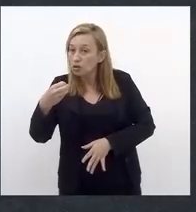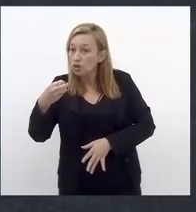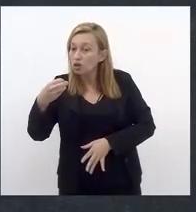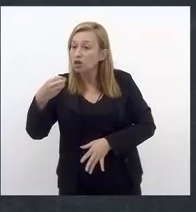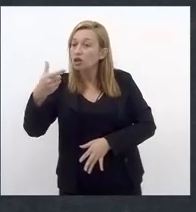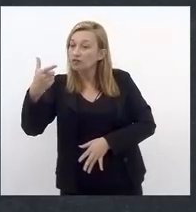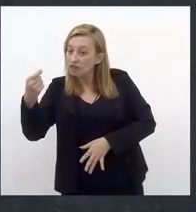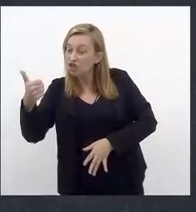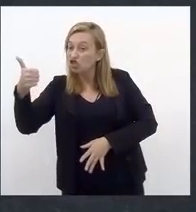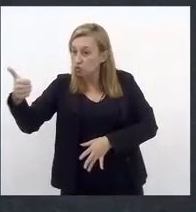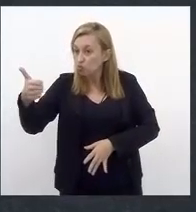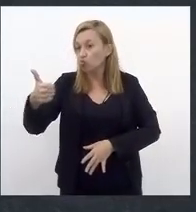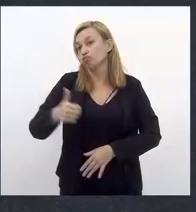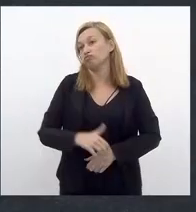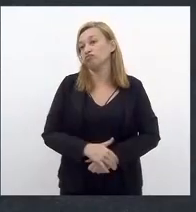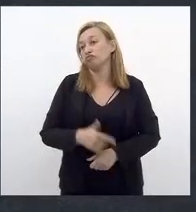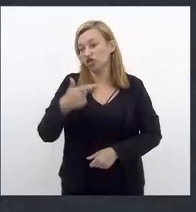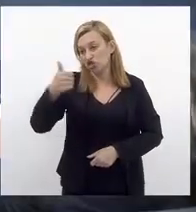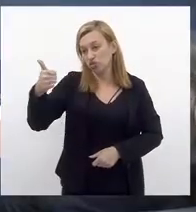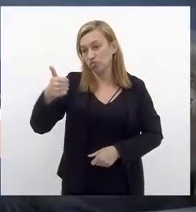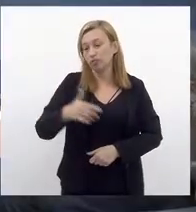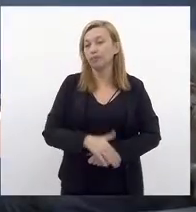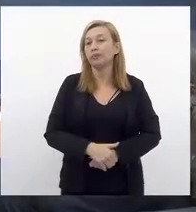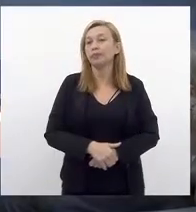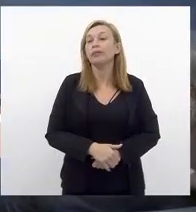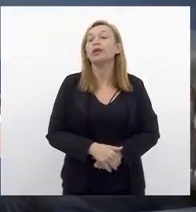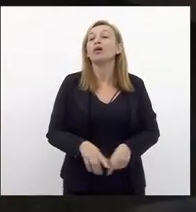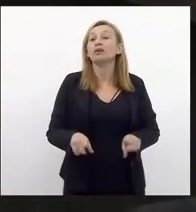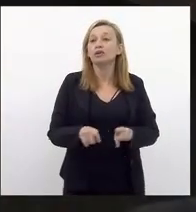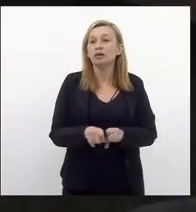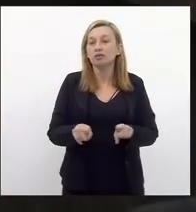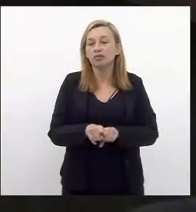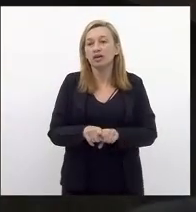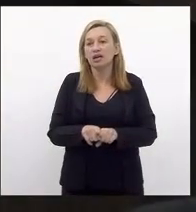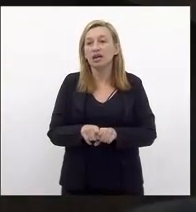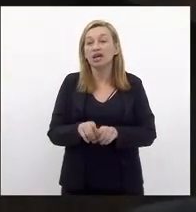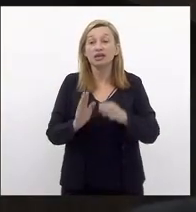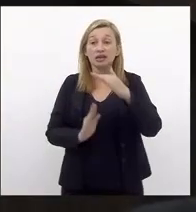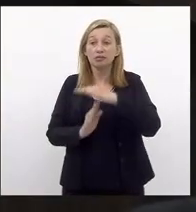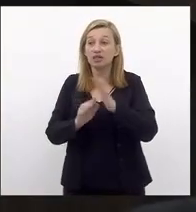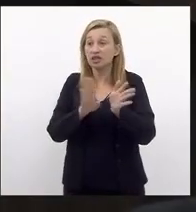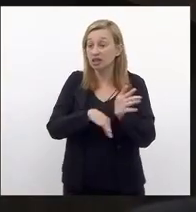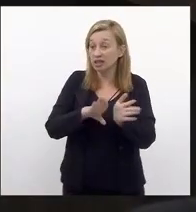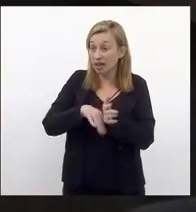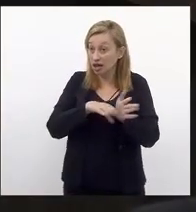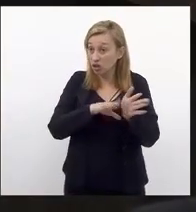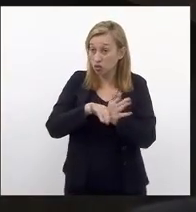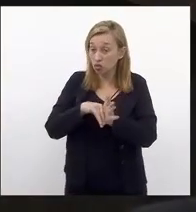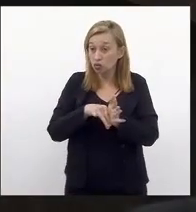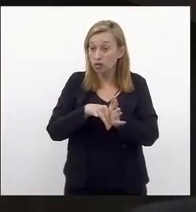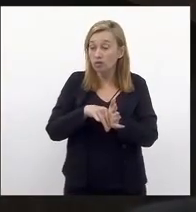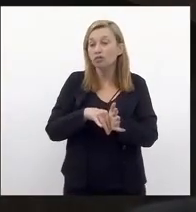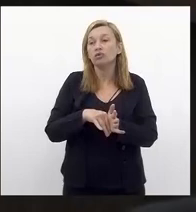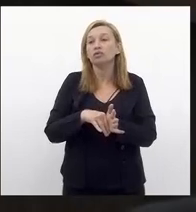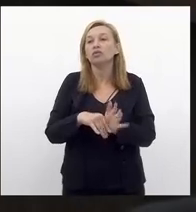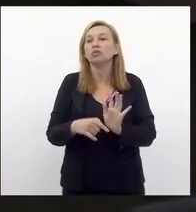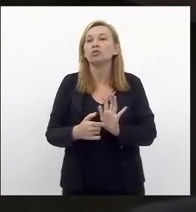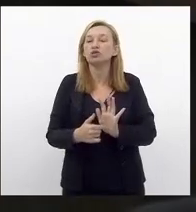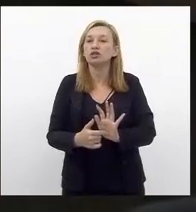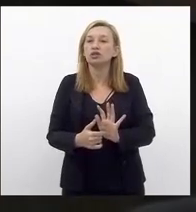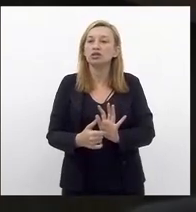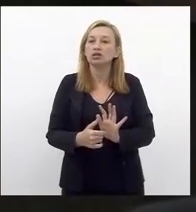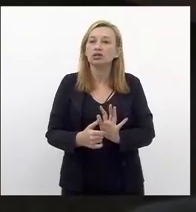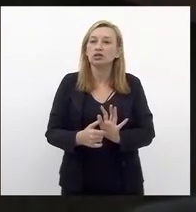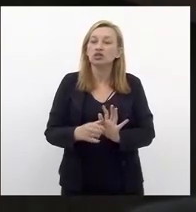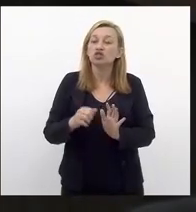a 21 e além do mais esse teto de gasto foi considerado de